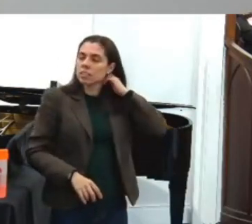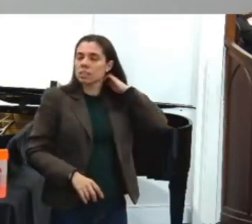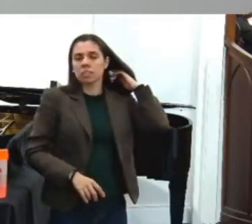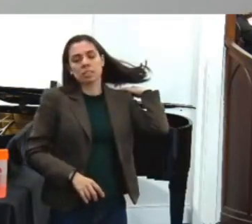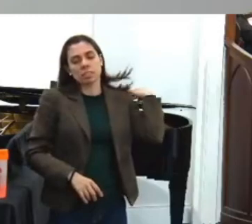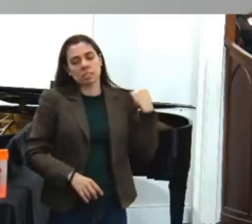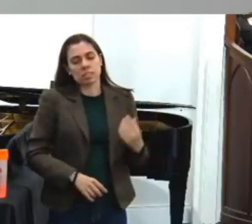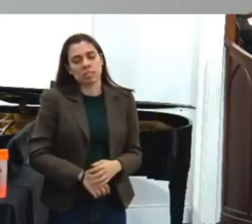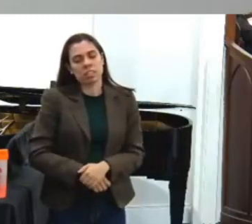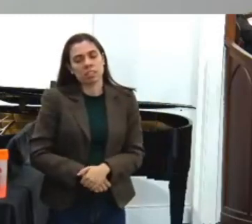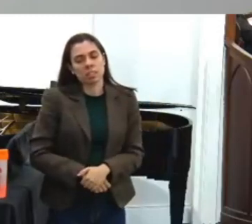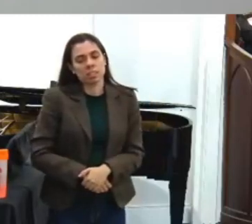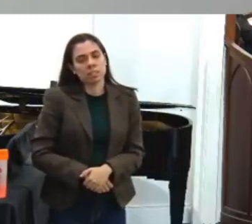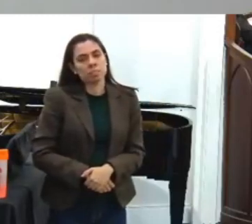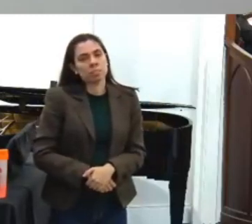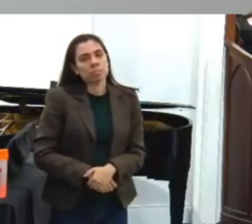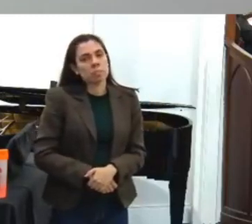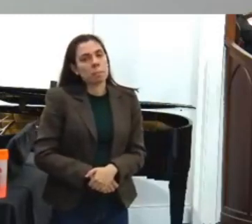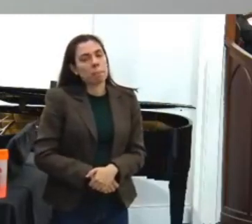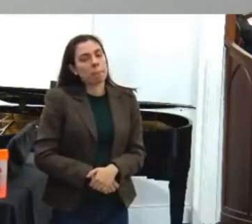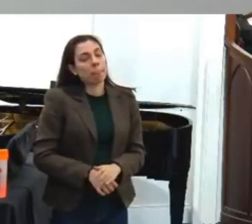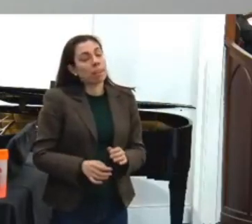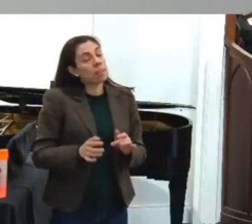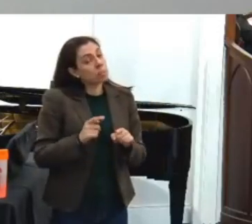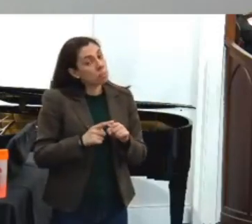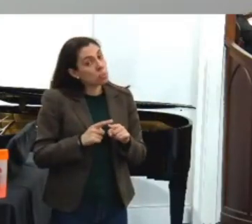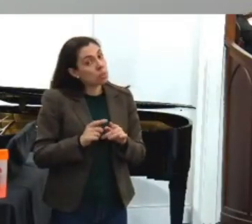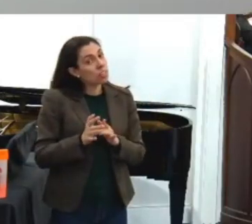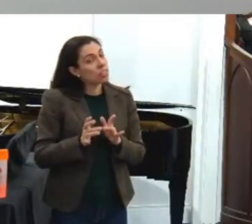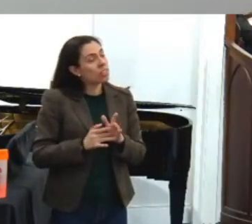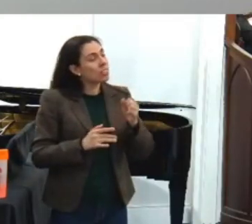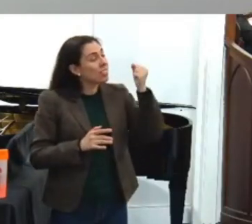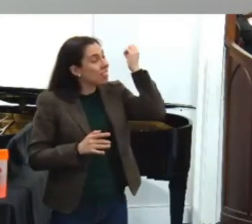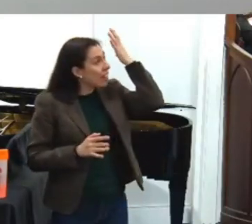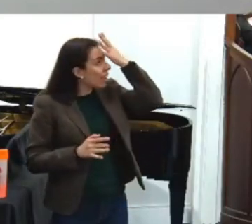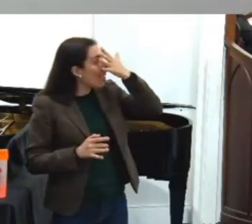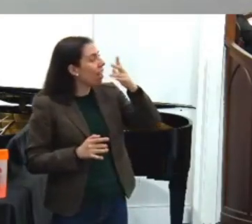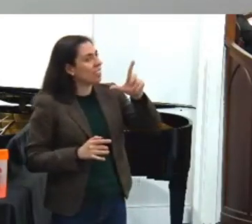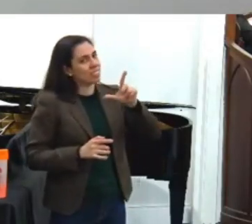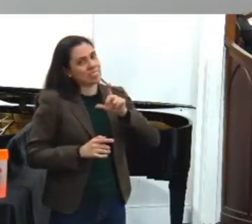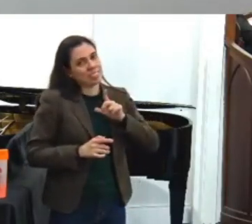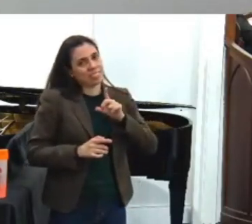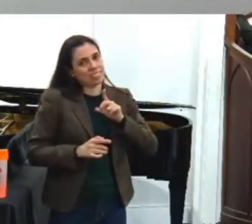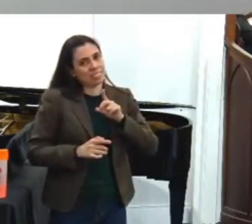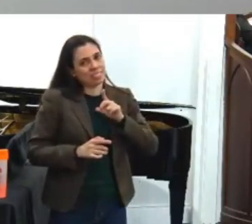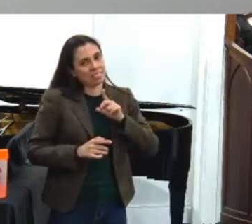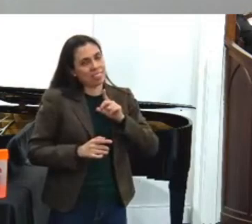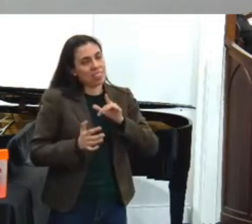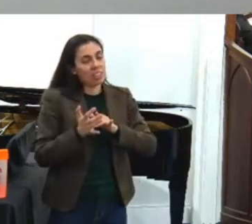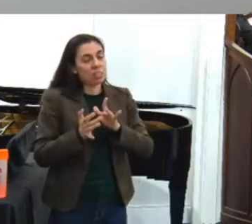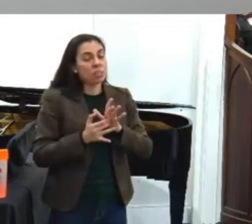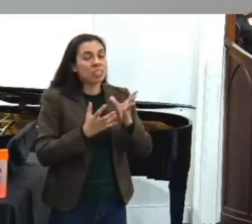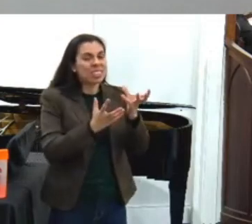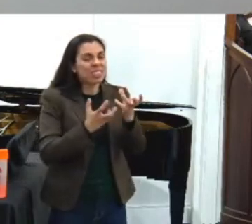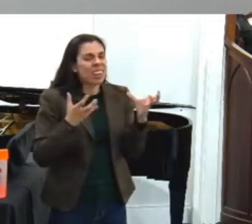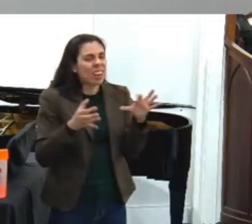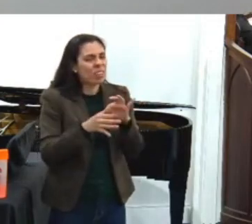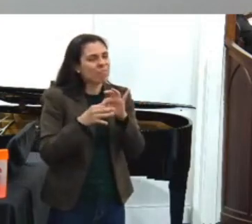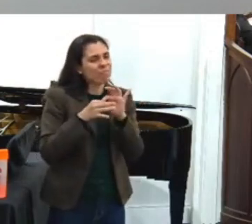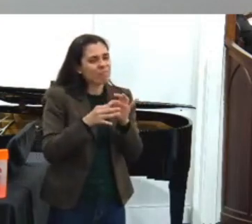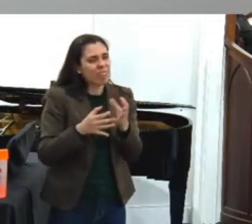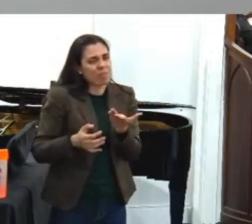sua graça, do seu amor. Ele diz: eis que estou à porta e bato. O Senhor quer comunhão, o Senhor